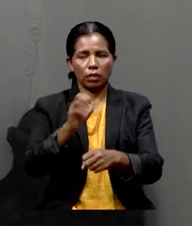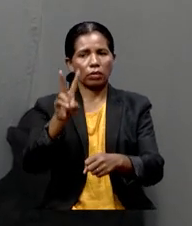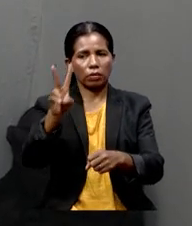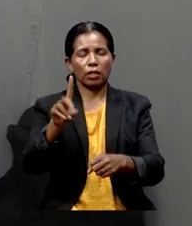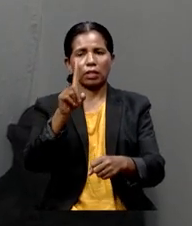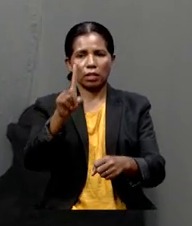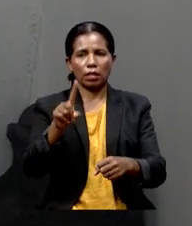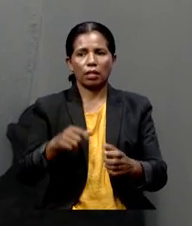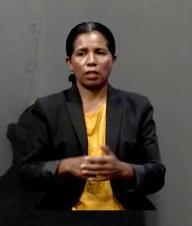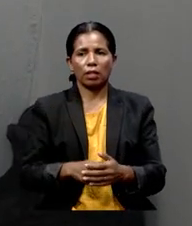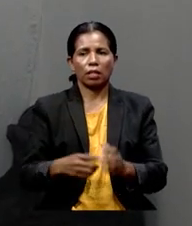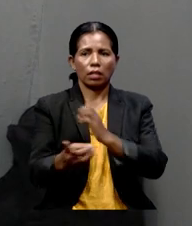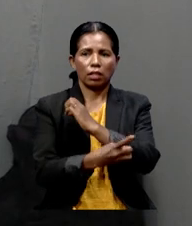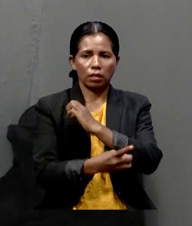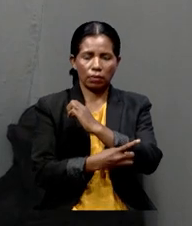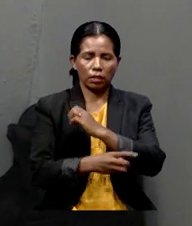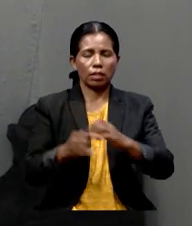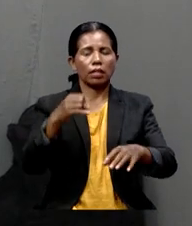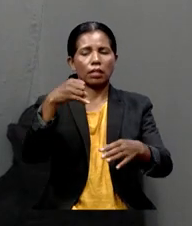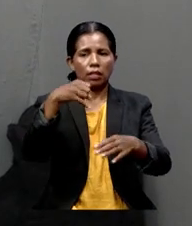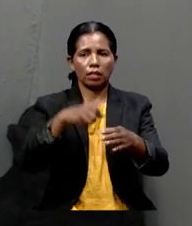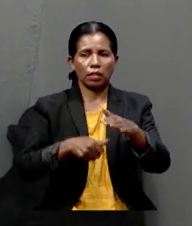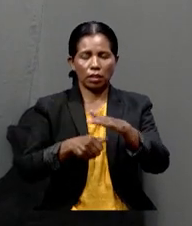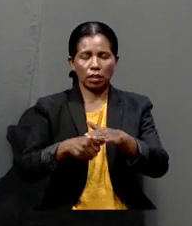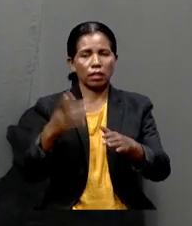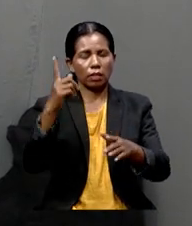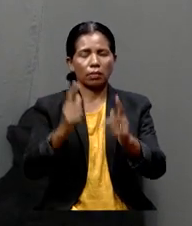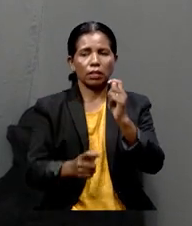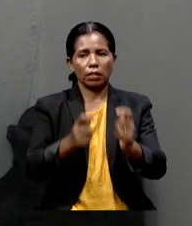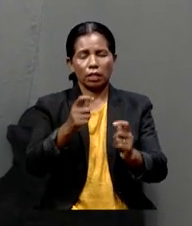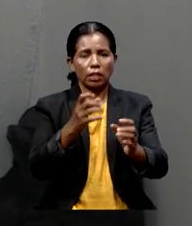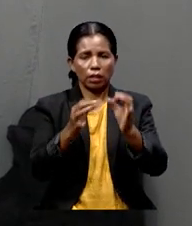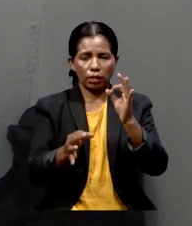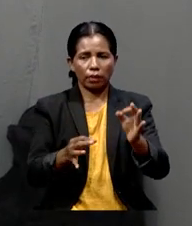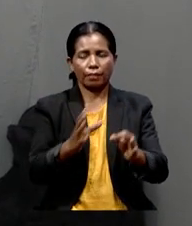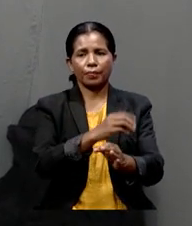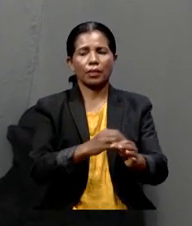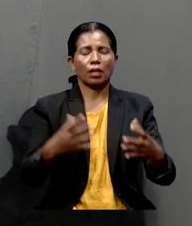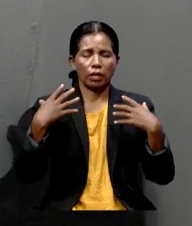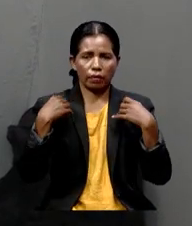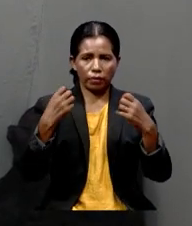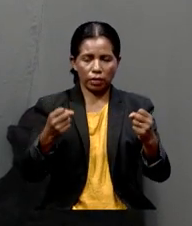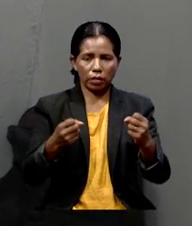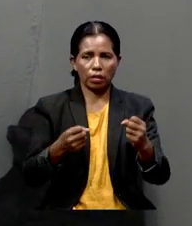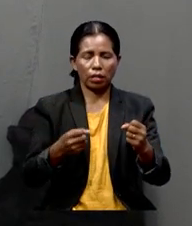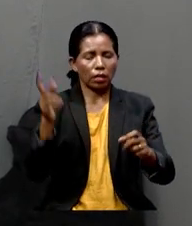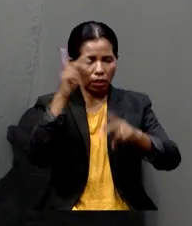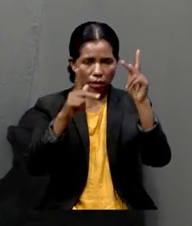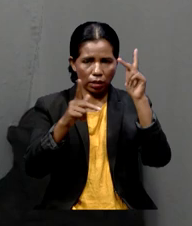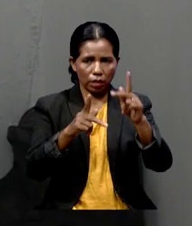maka ia disciplinar internal, ida maka criminal. Se quando ia indício forte, caso neve